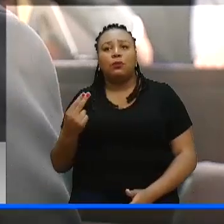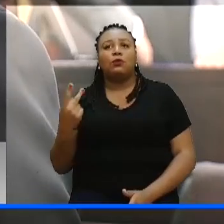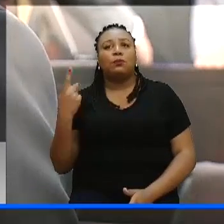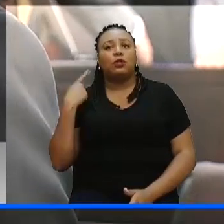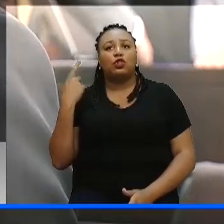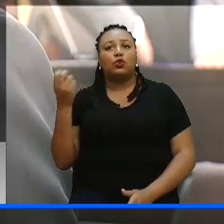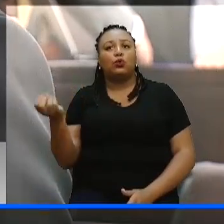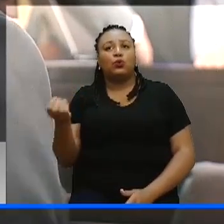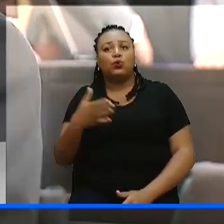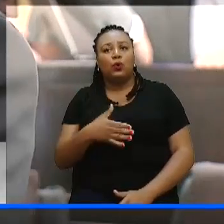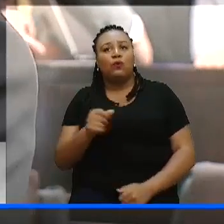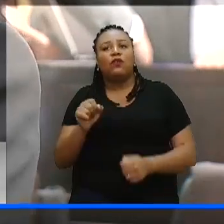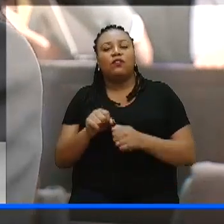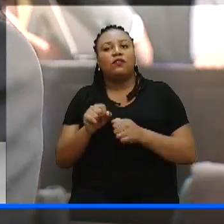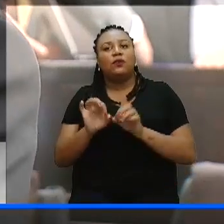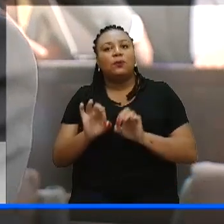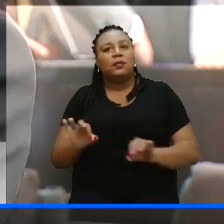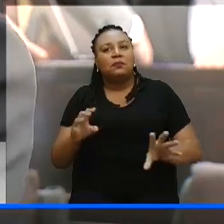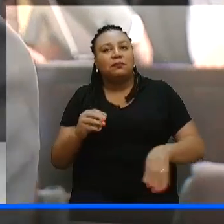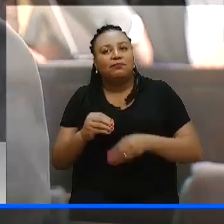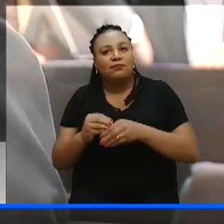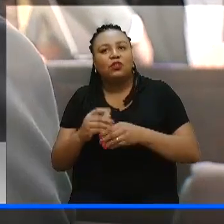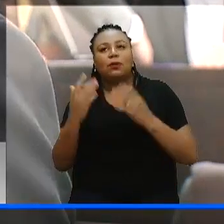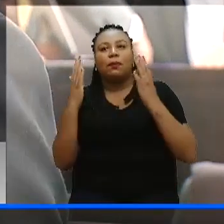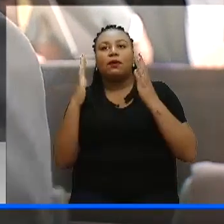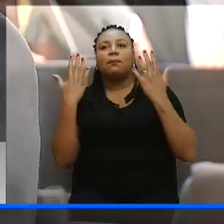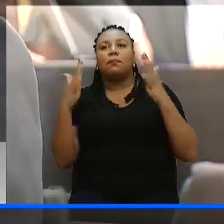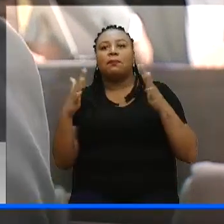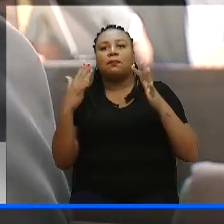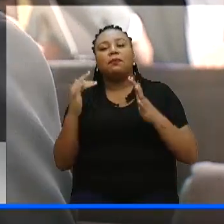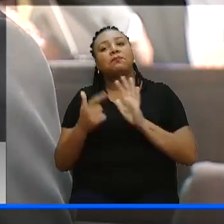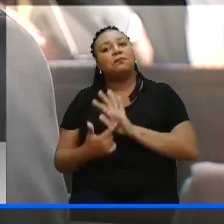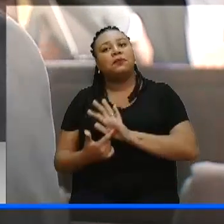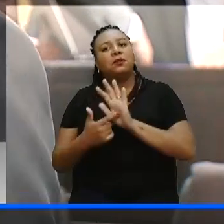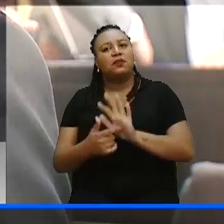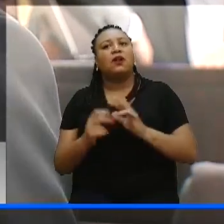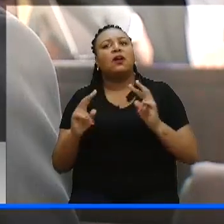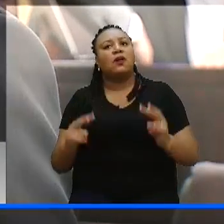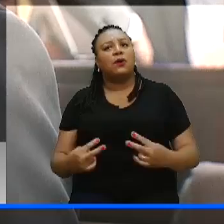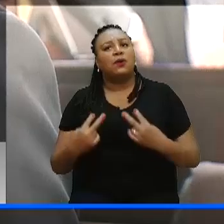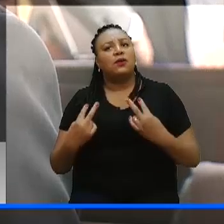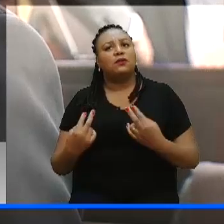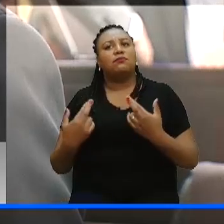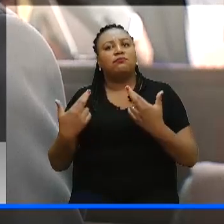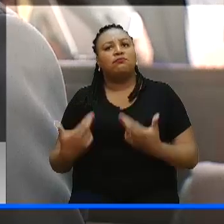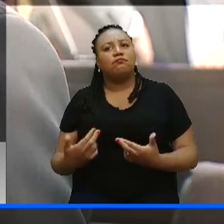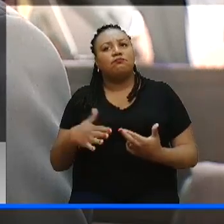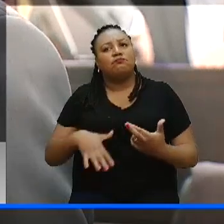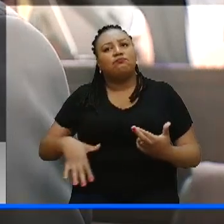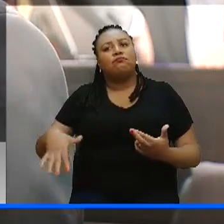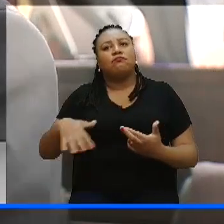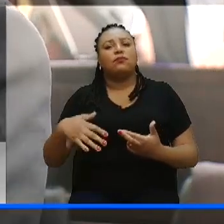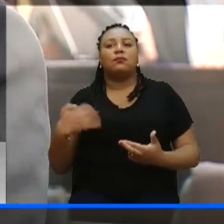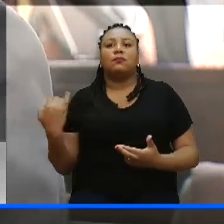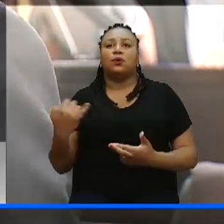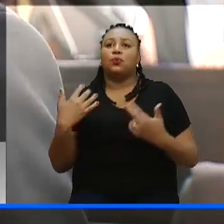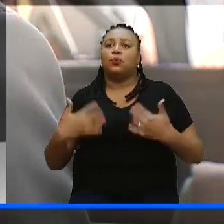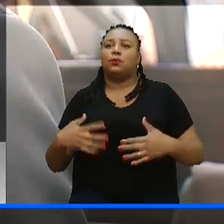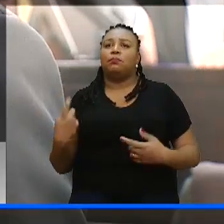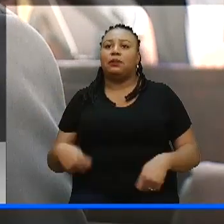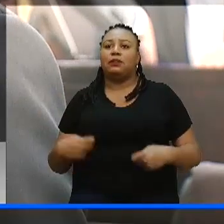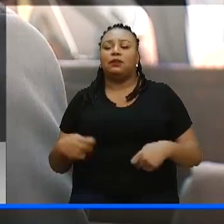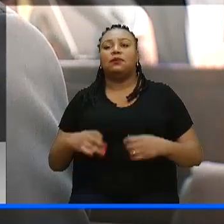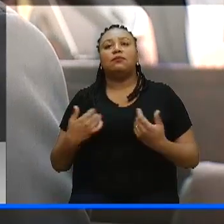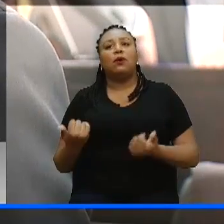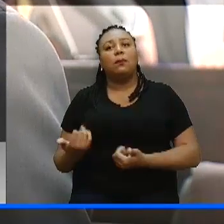faço esse pequeno aparte só para parabenizar e e da demonstrar o reconhecimento que essa região tão importante necessita estar recebendo essa